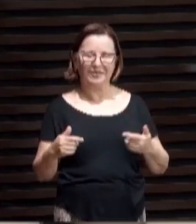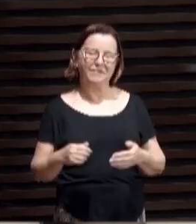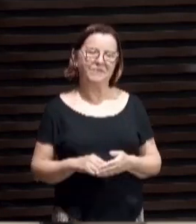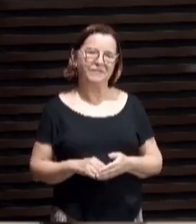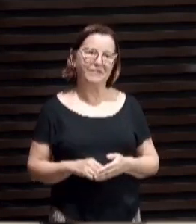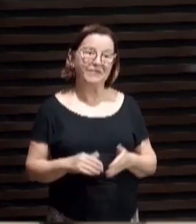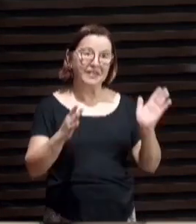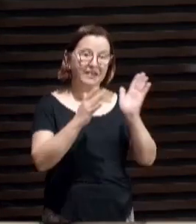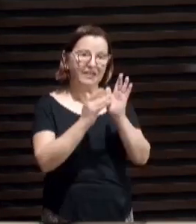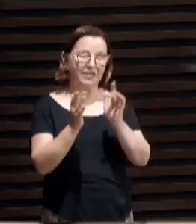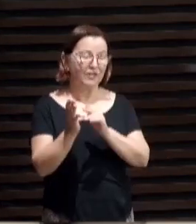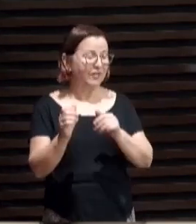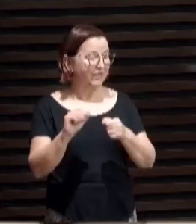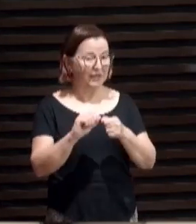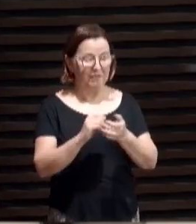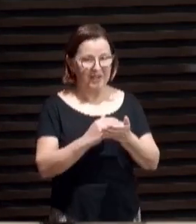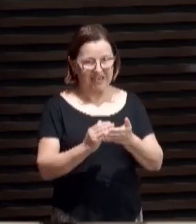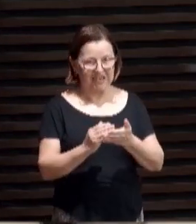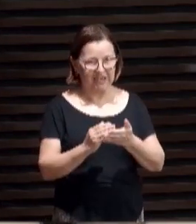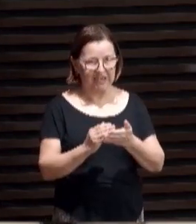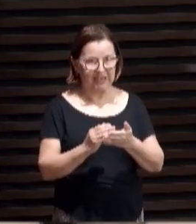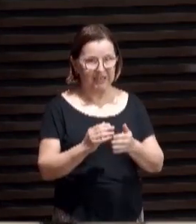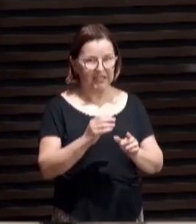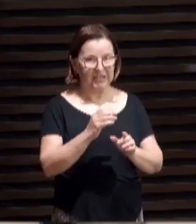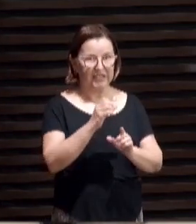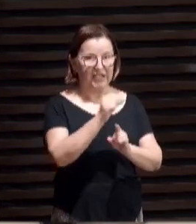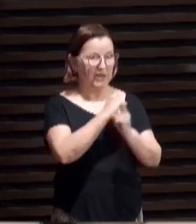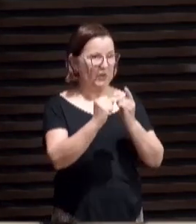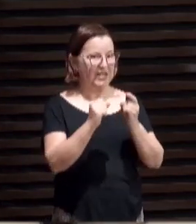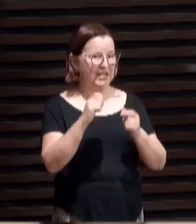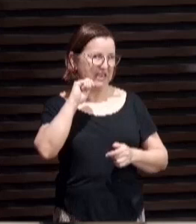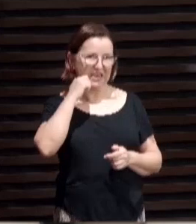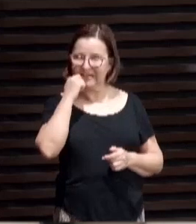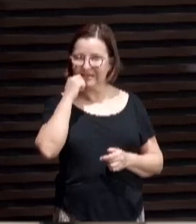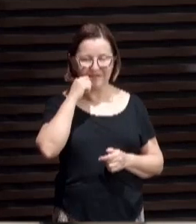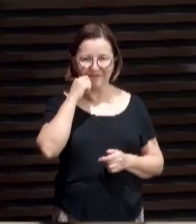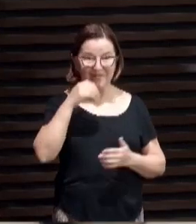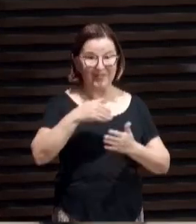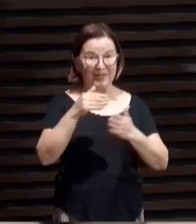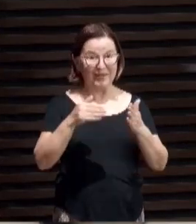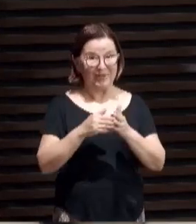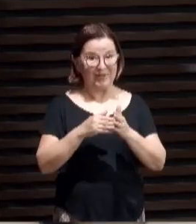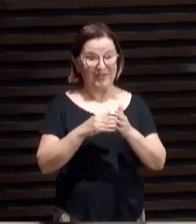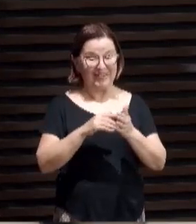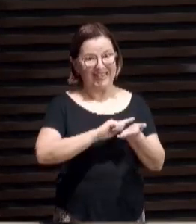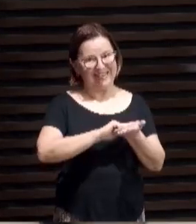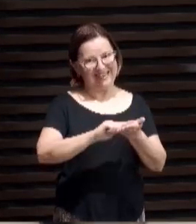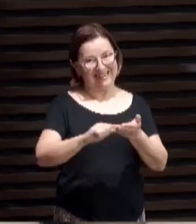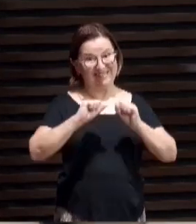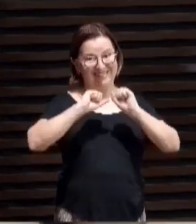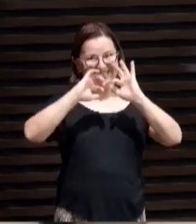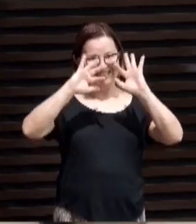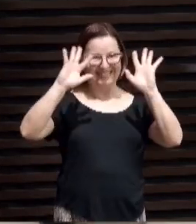Jesus não faz parte de sociedade secreta. Para ele tudo é muito limpo. Muito